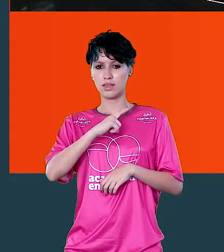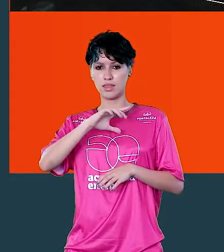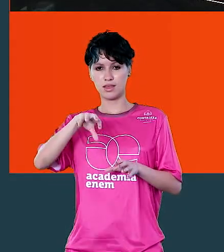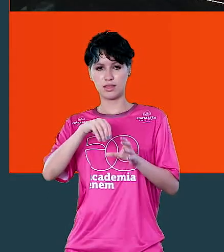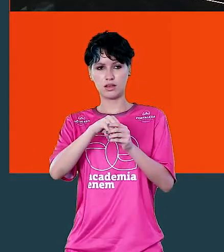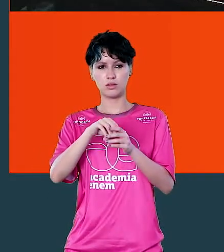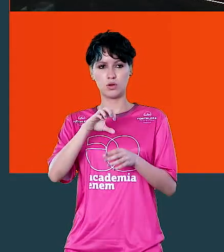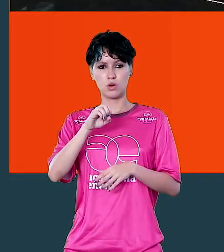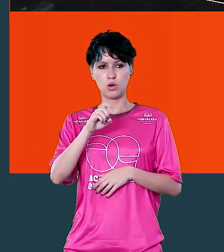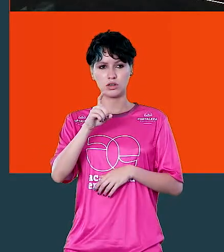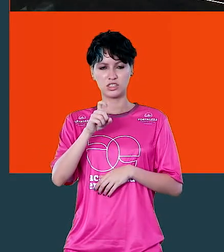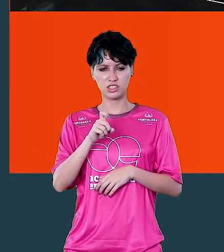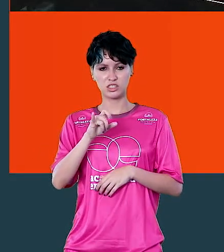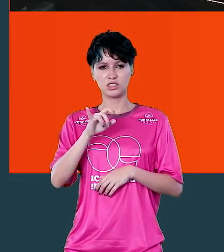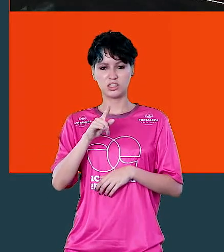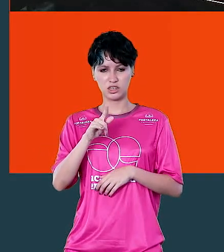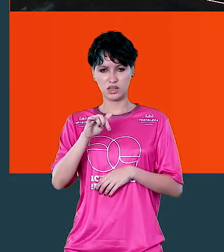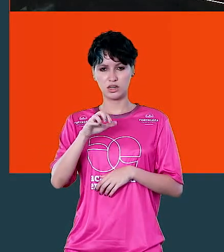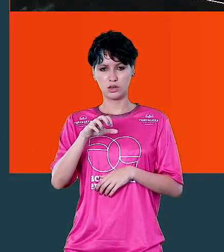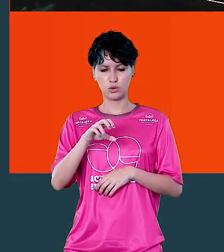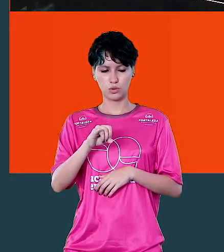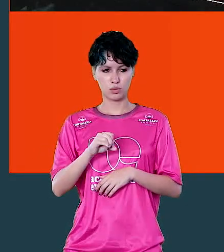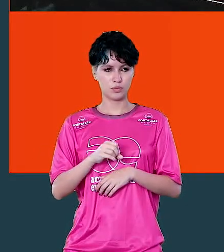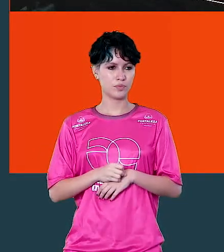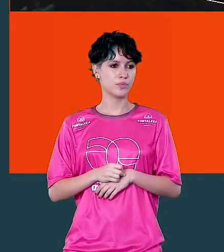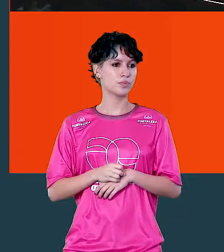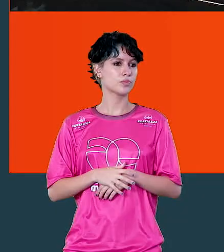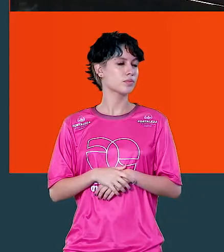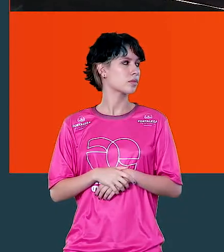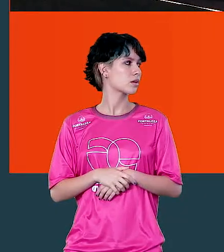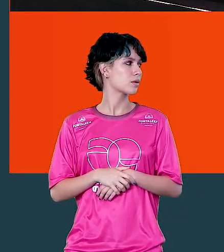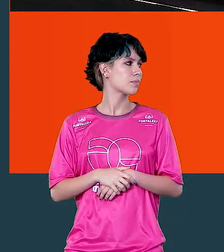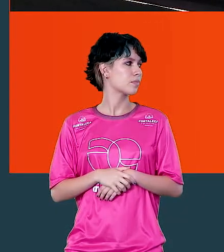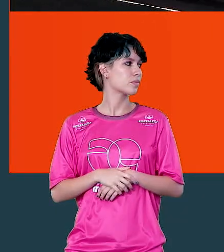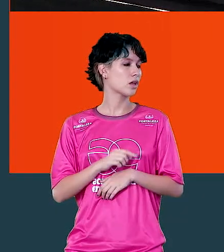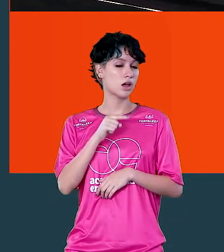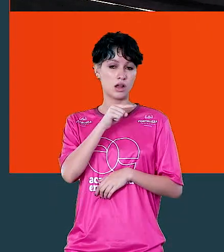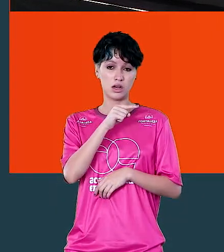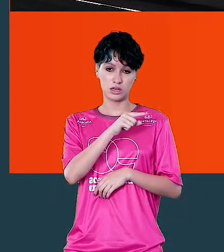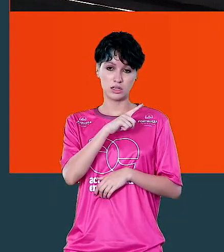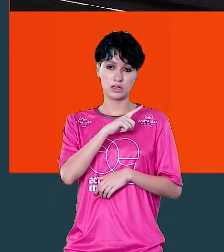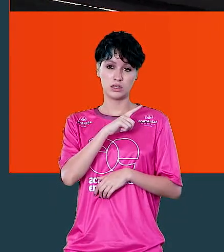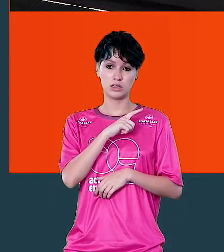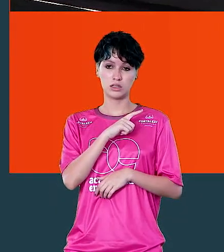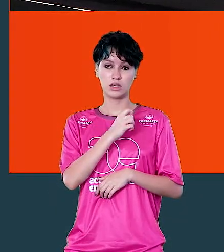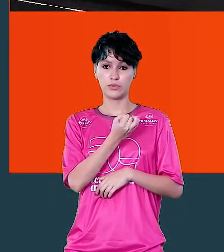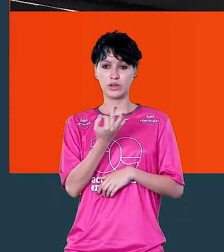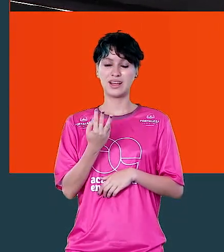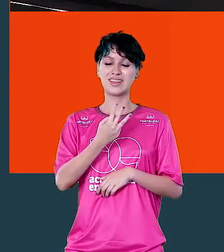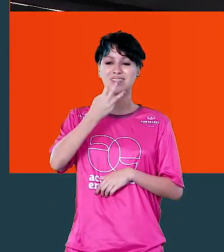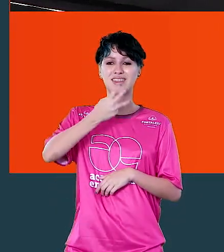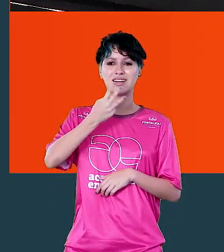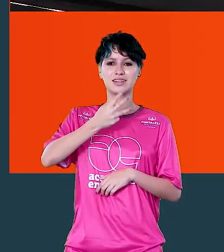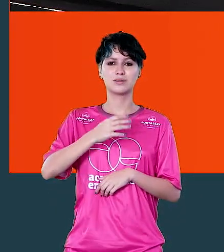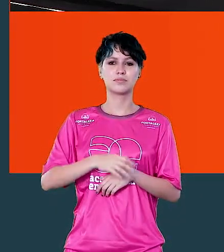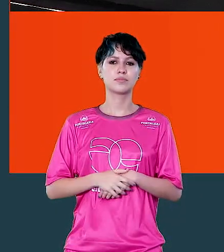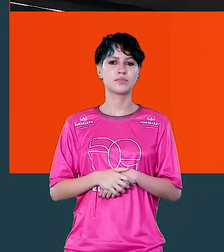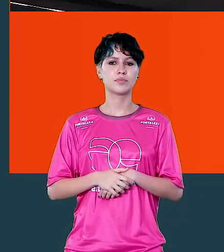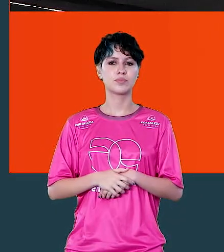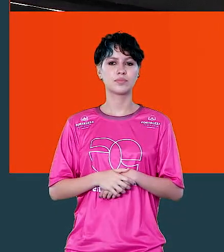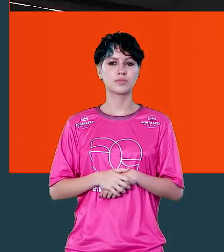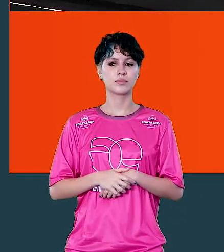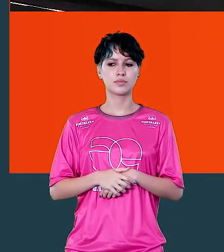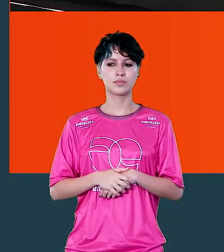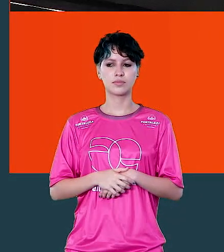única diferença é que o oxigênio, aqui, nós temos 3 átomos. Mas percebe, ó, tanto o gás oxigênio,